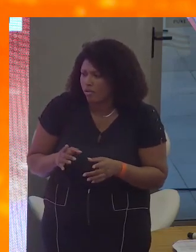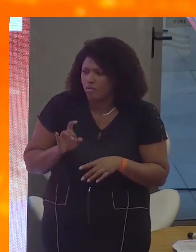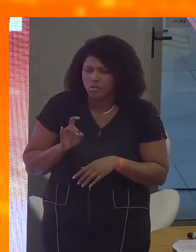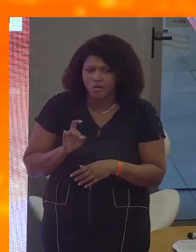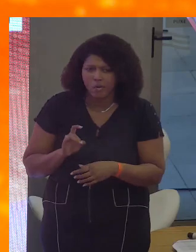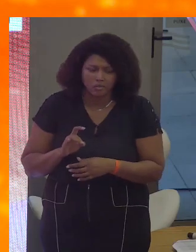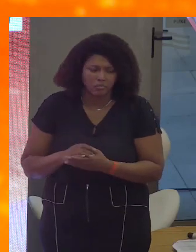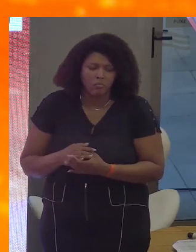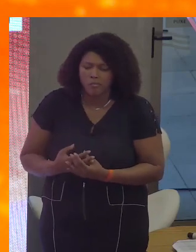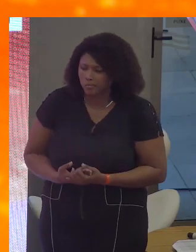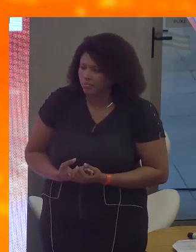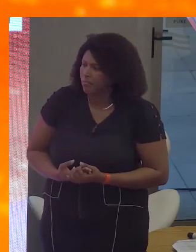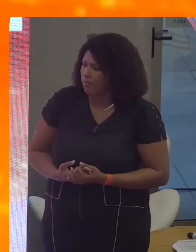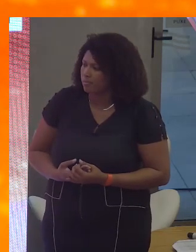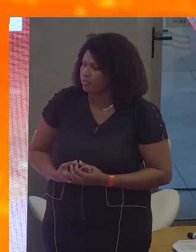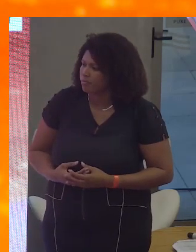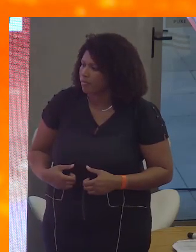educativo.